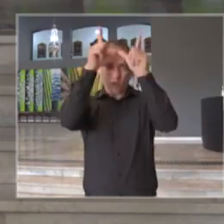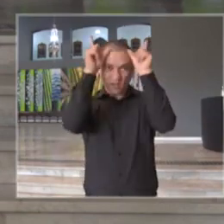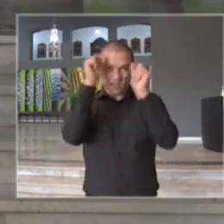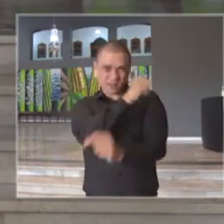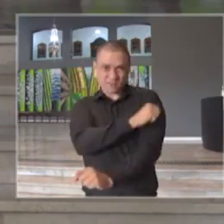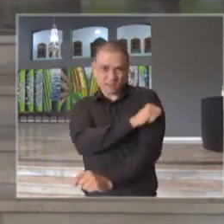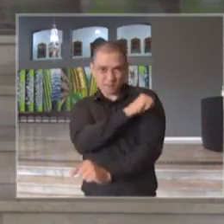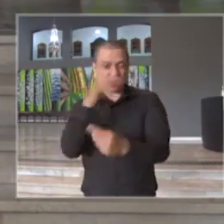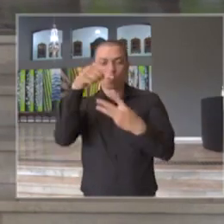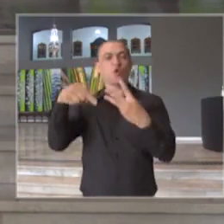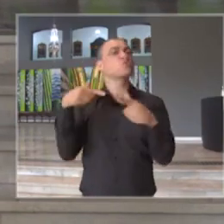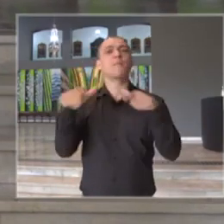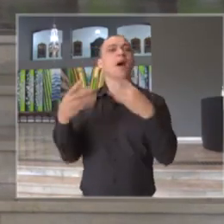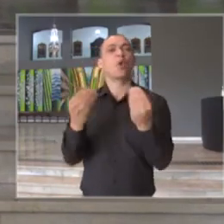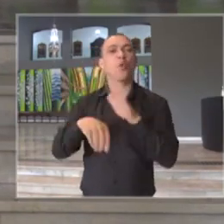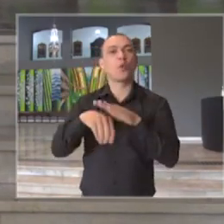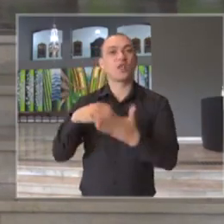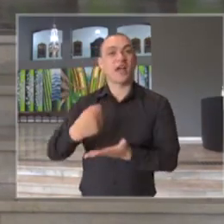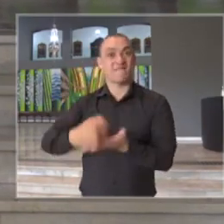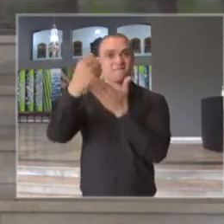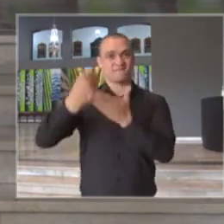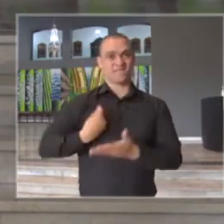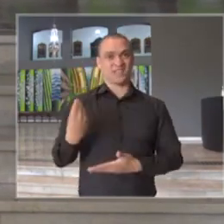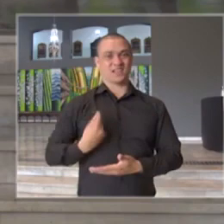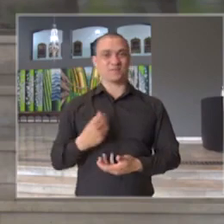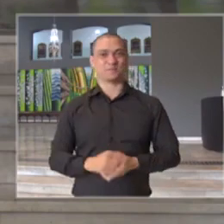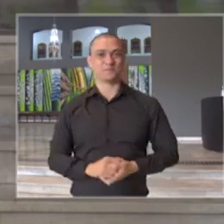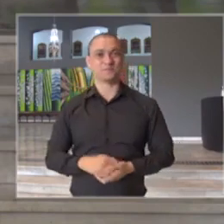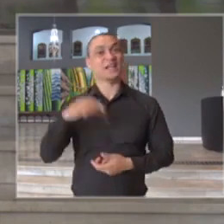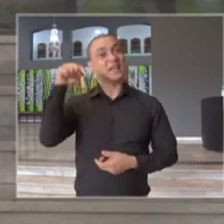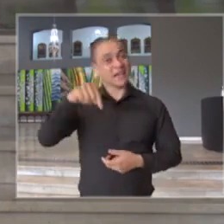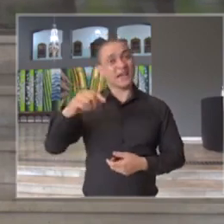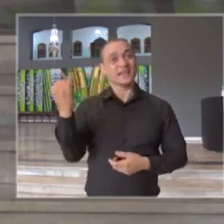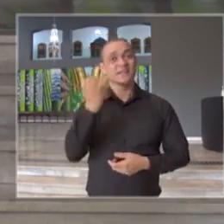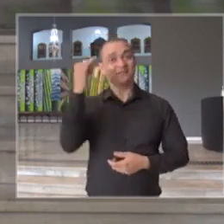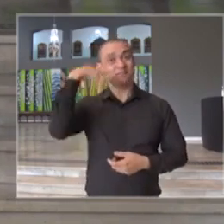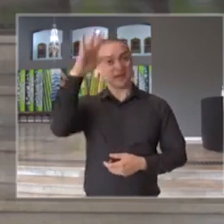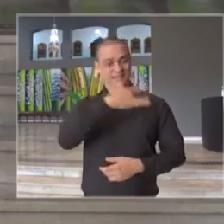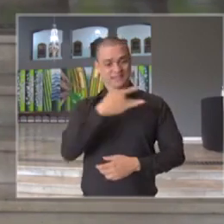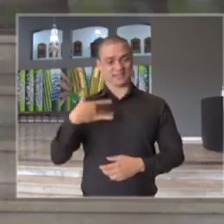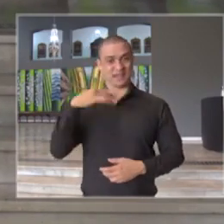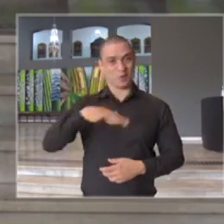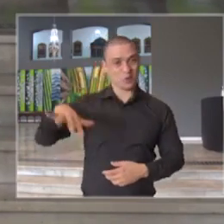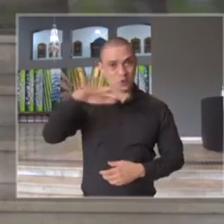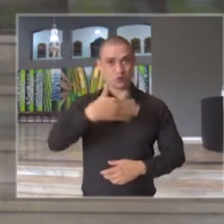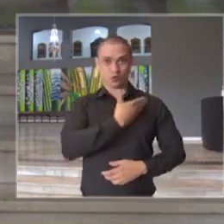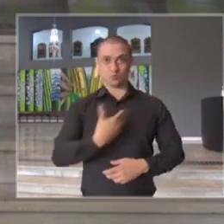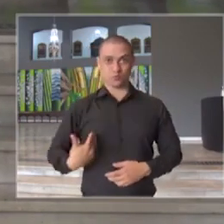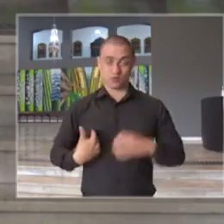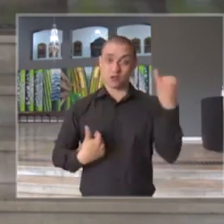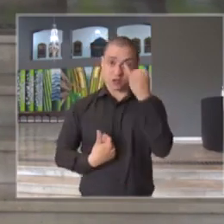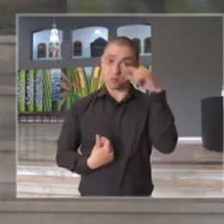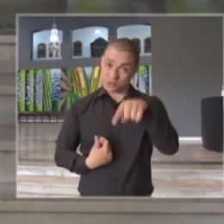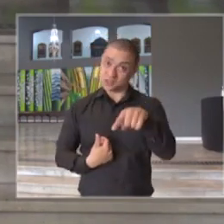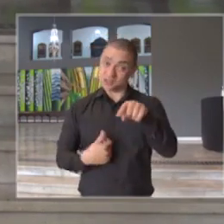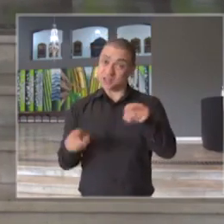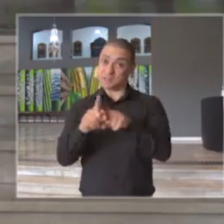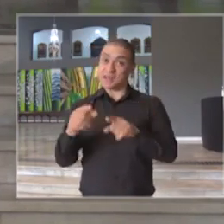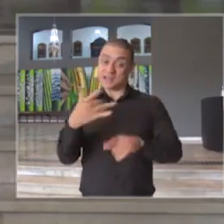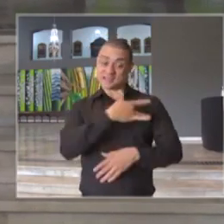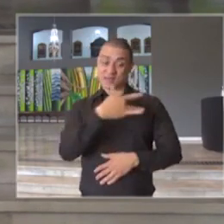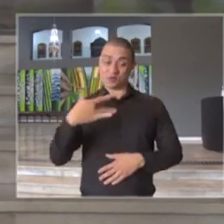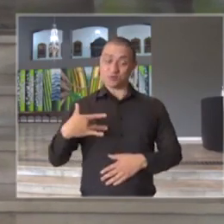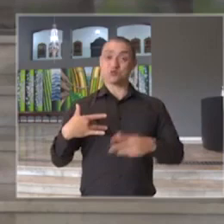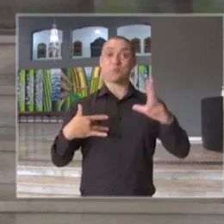vidas. Estes são os pilares da saúde, da saúde pública e da saúde privada.